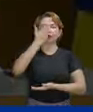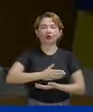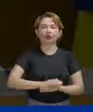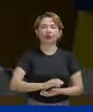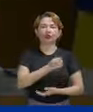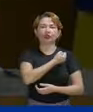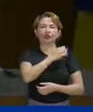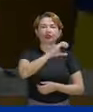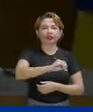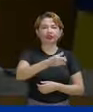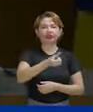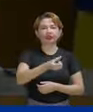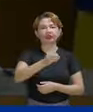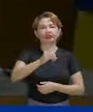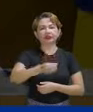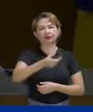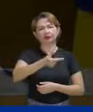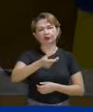contas número